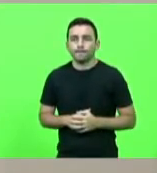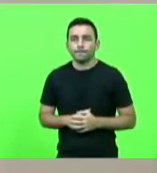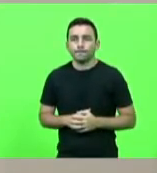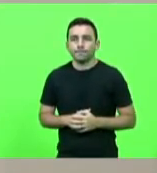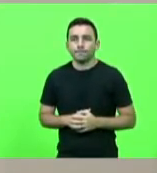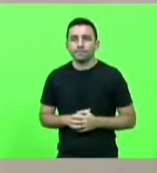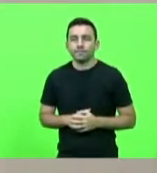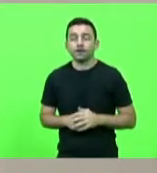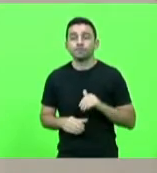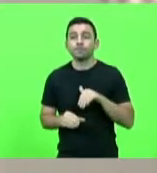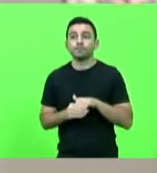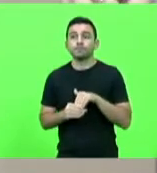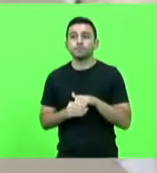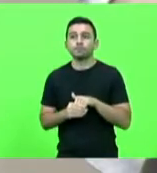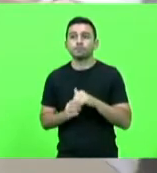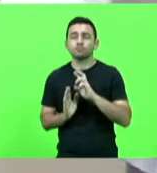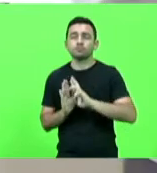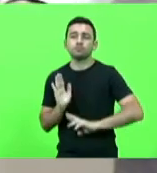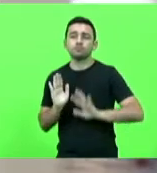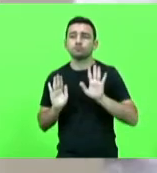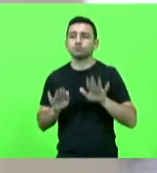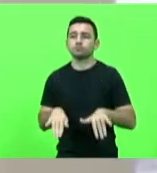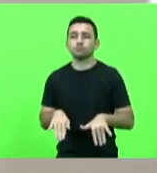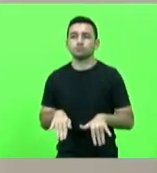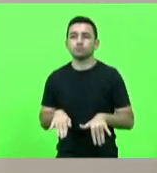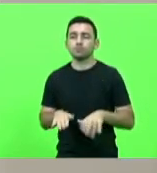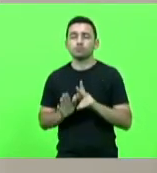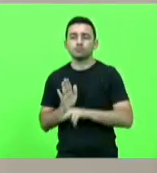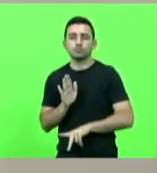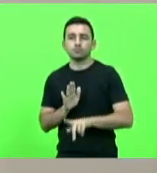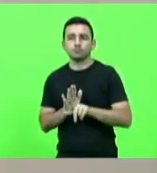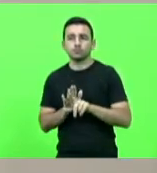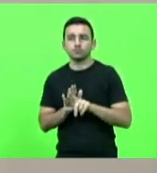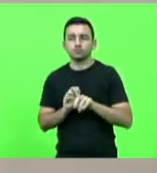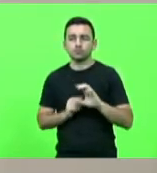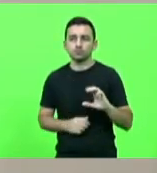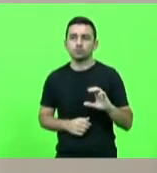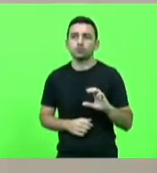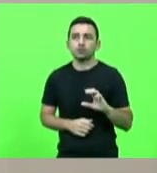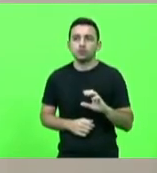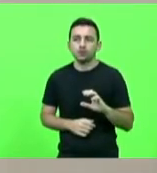para a votação da redação final do PLC